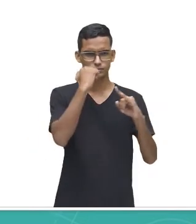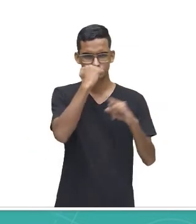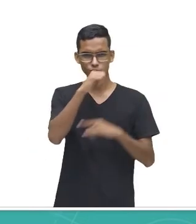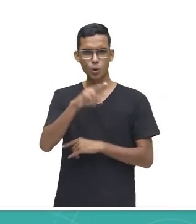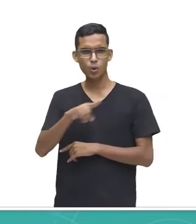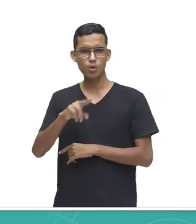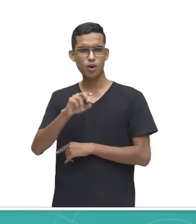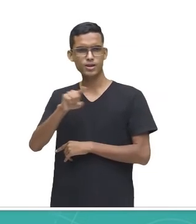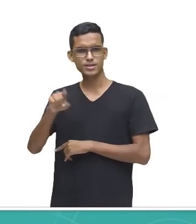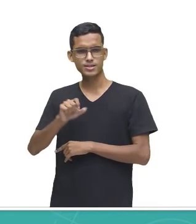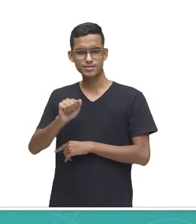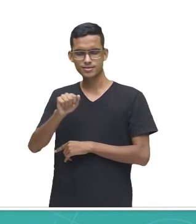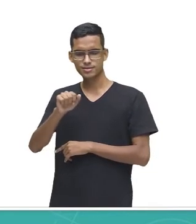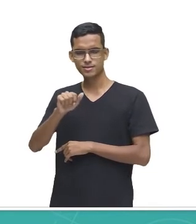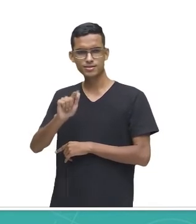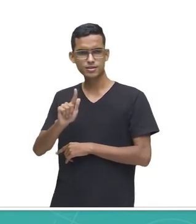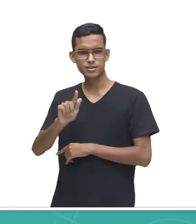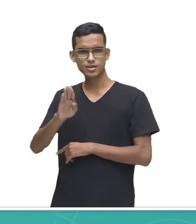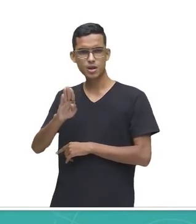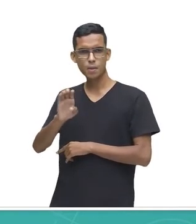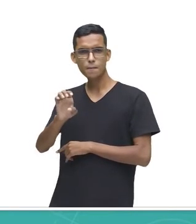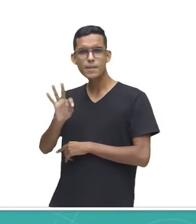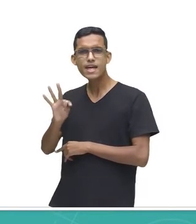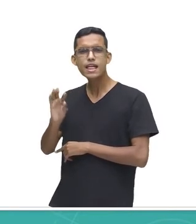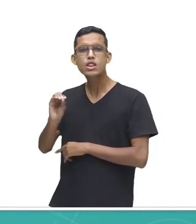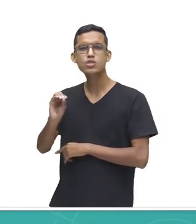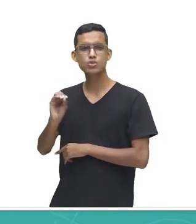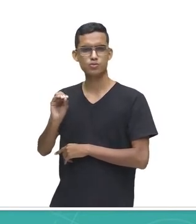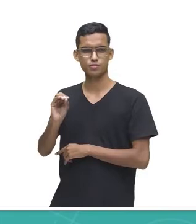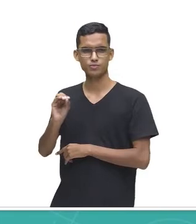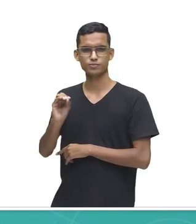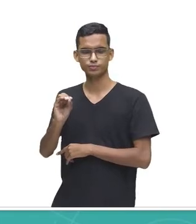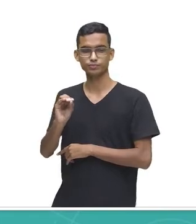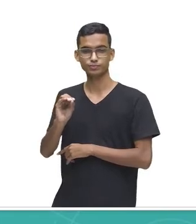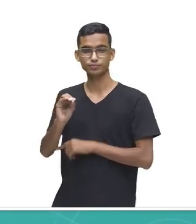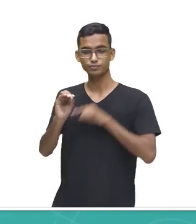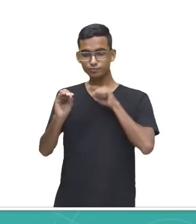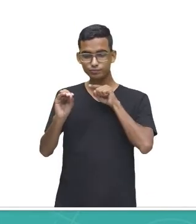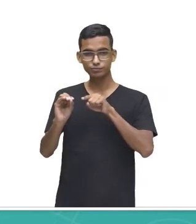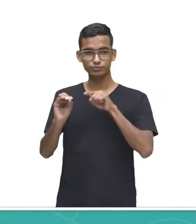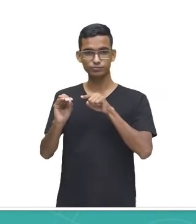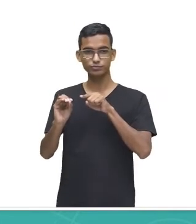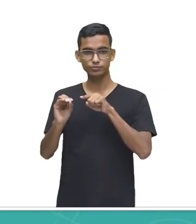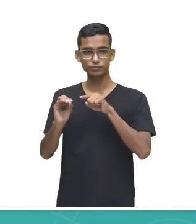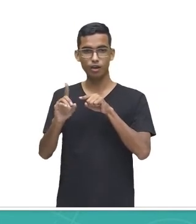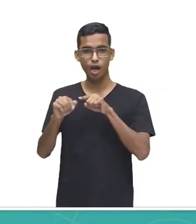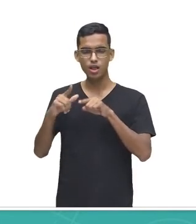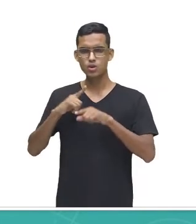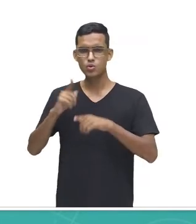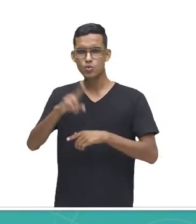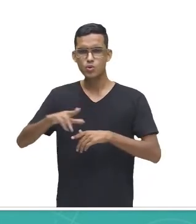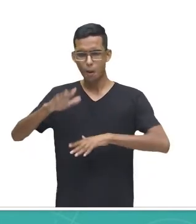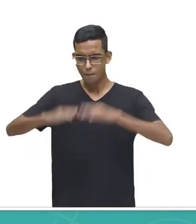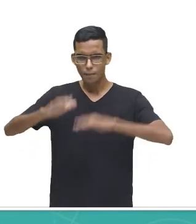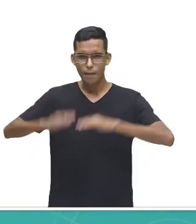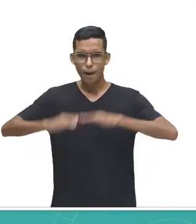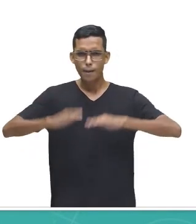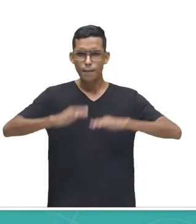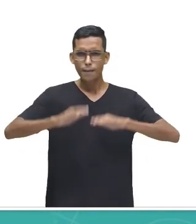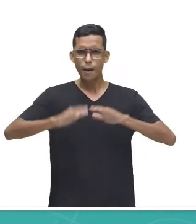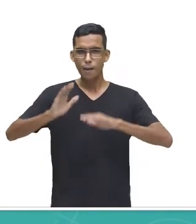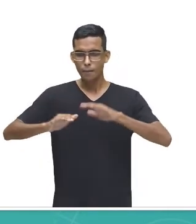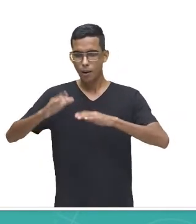chama na África. Eles dançam com os seus tambores E a entidade toma,